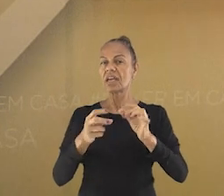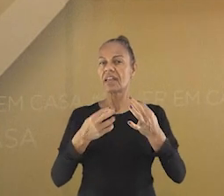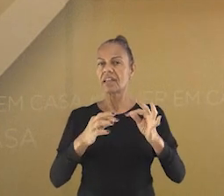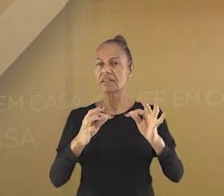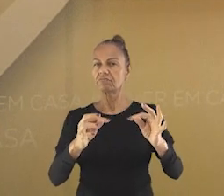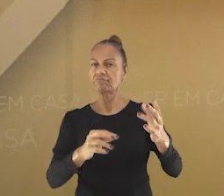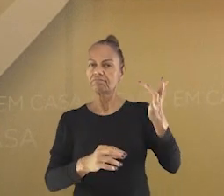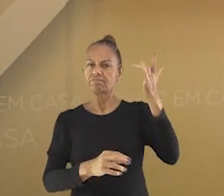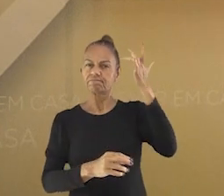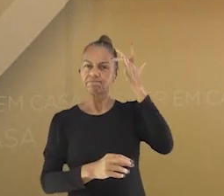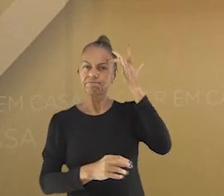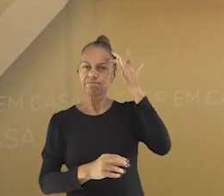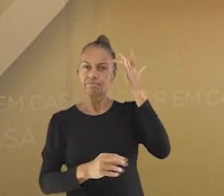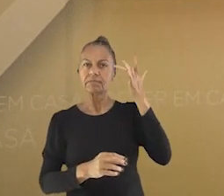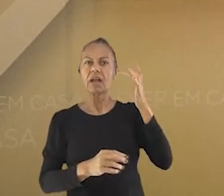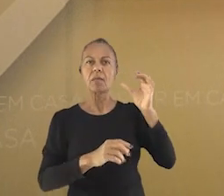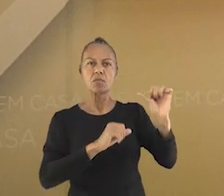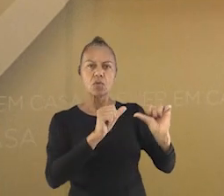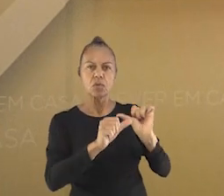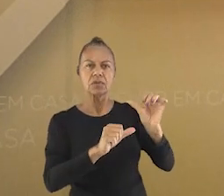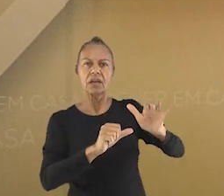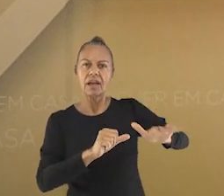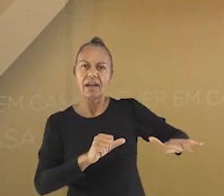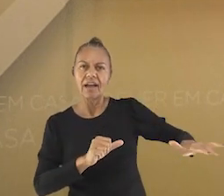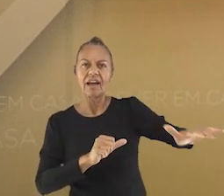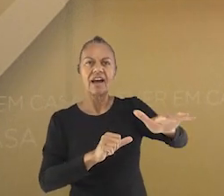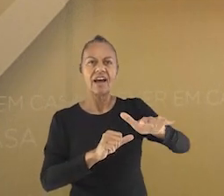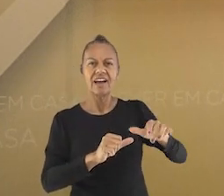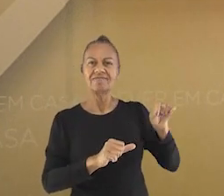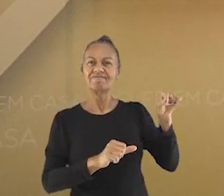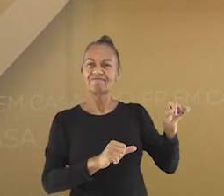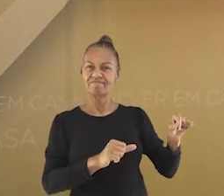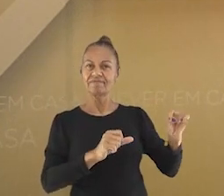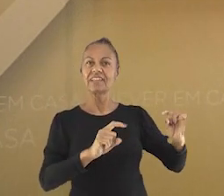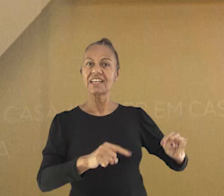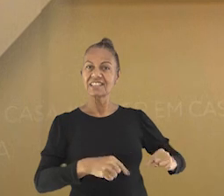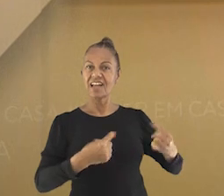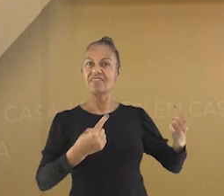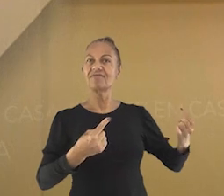vários setores, entre eles o campo, trazendo muitos